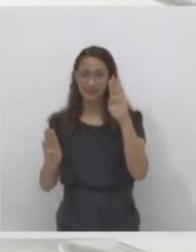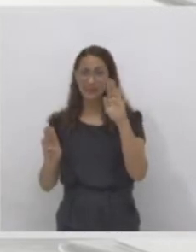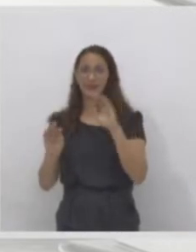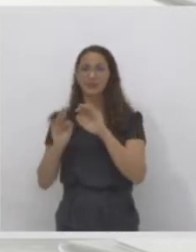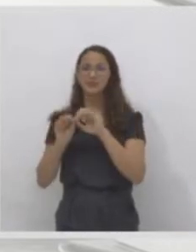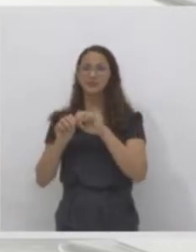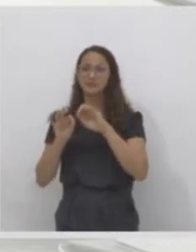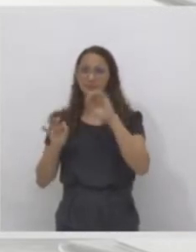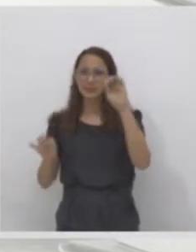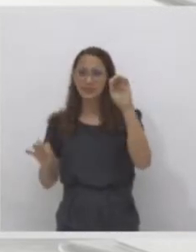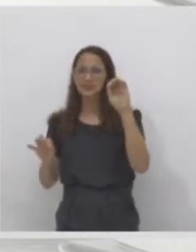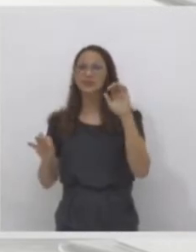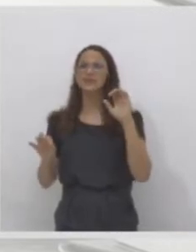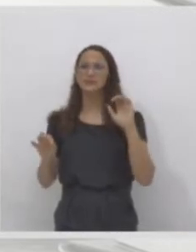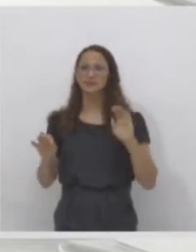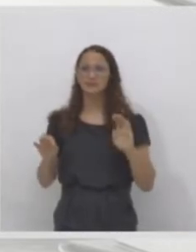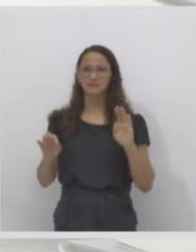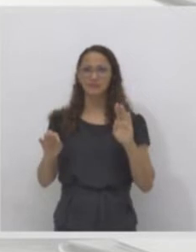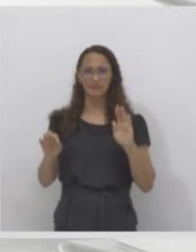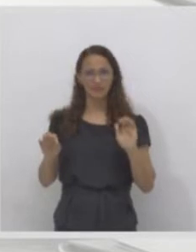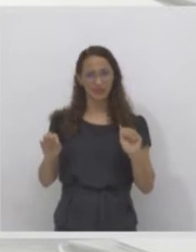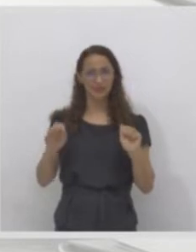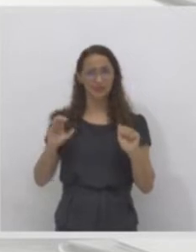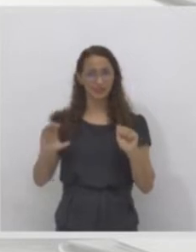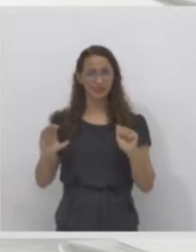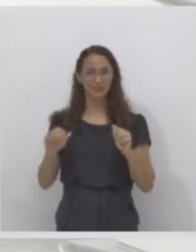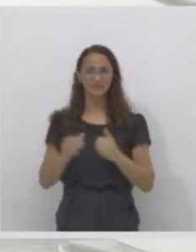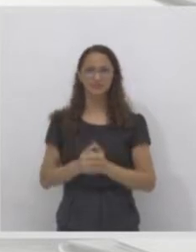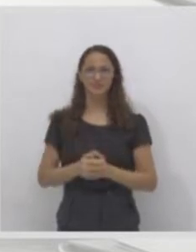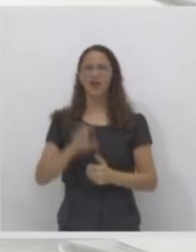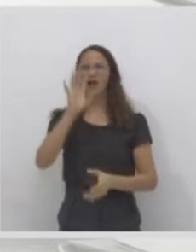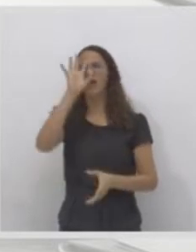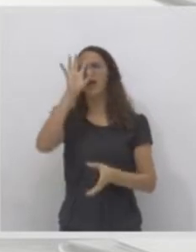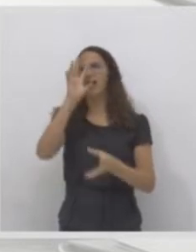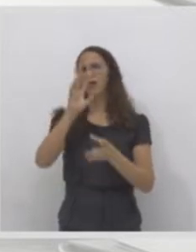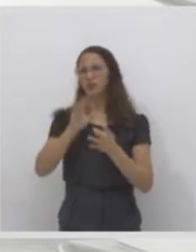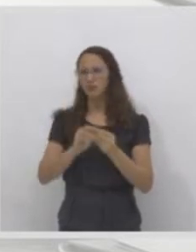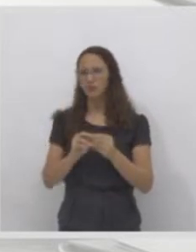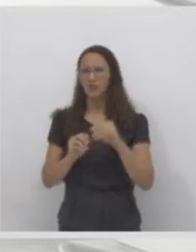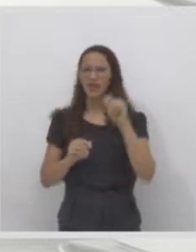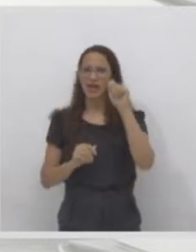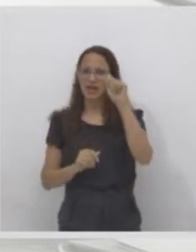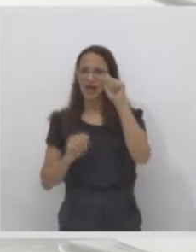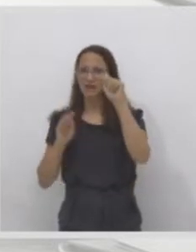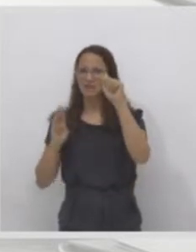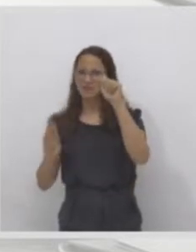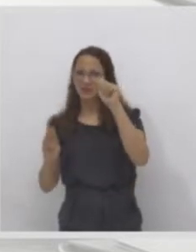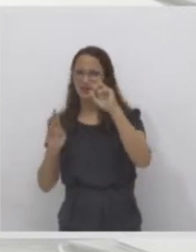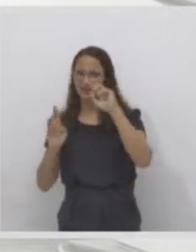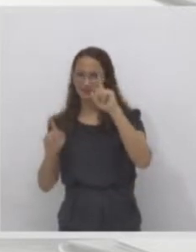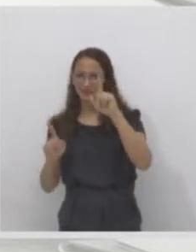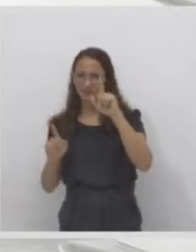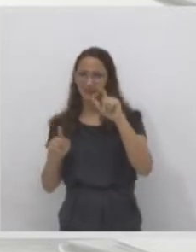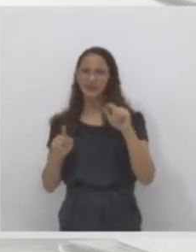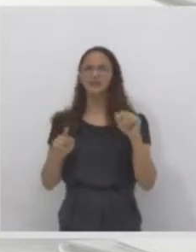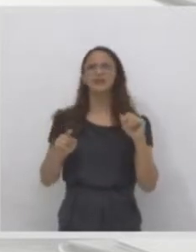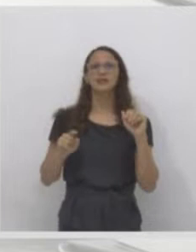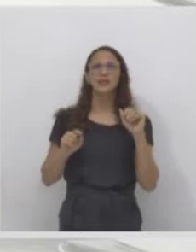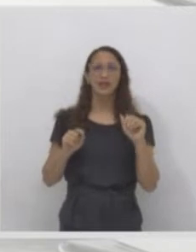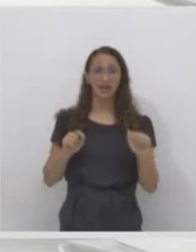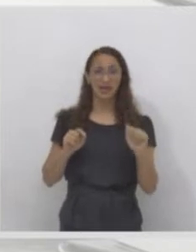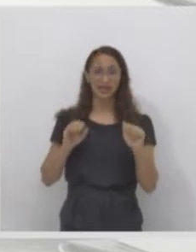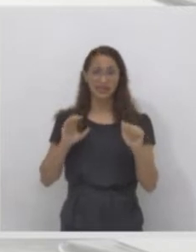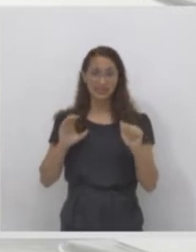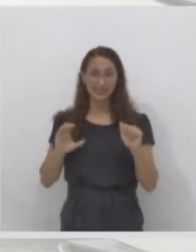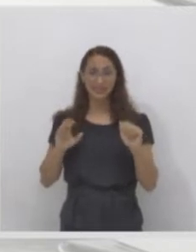agora concluir que, se a medida de AB é diferente da medida de AC, que é diferente da